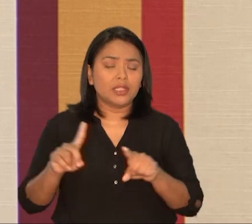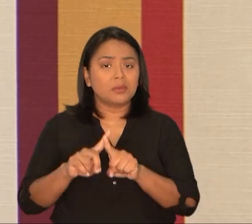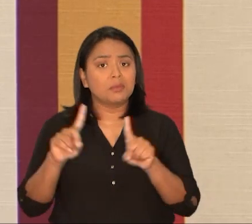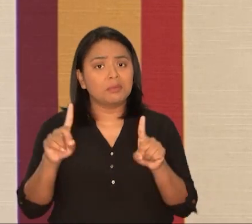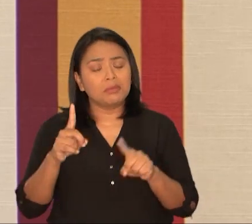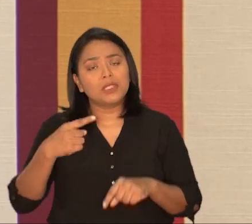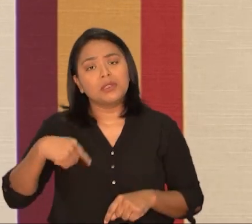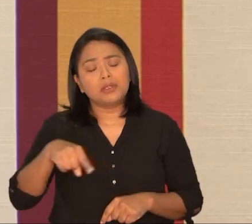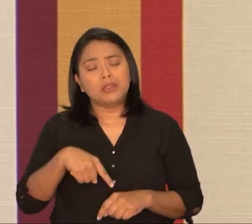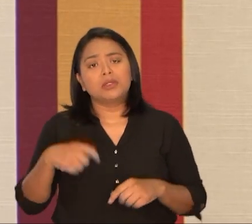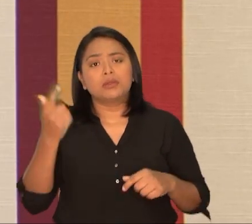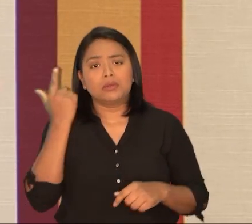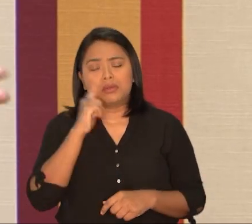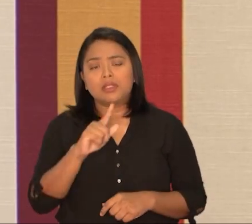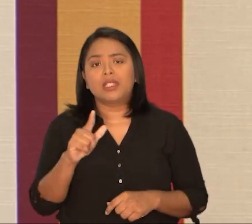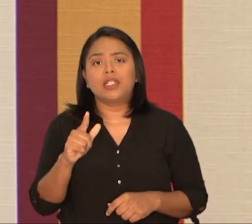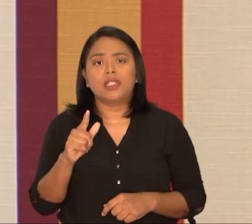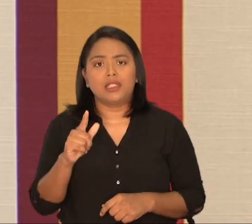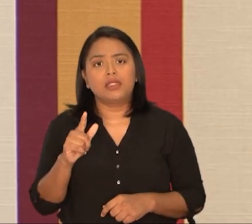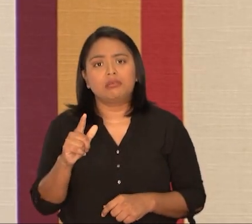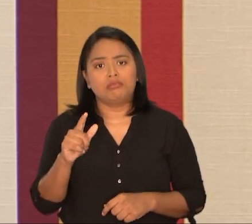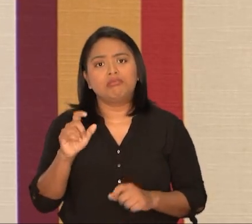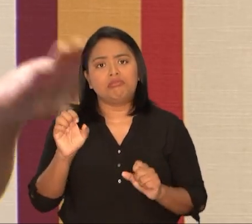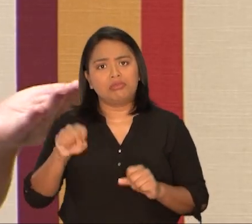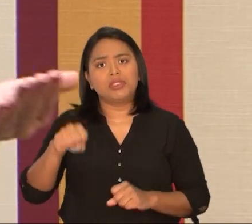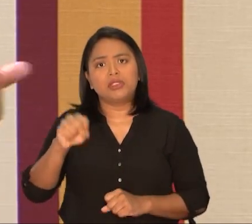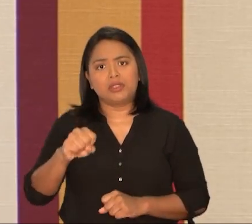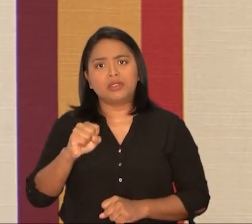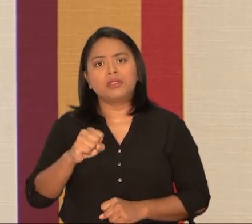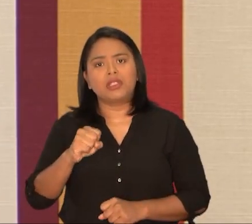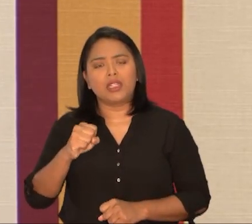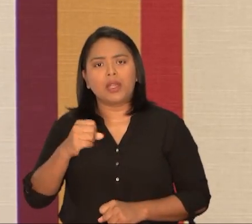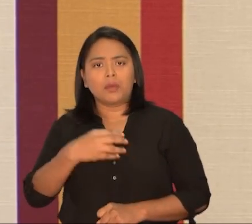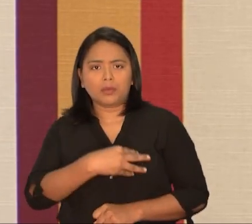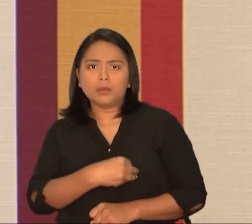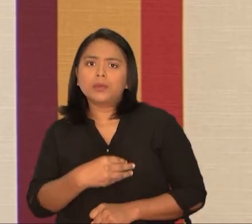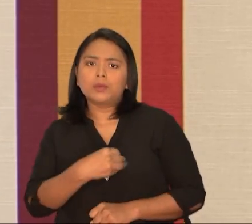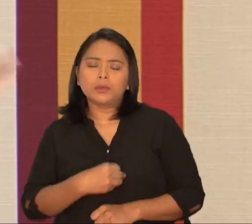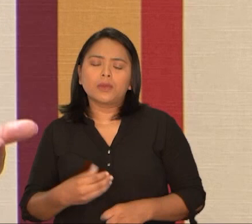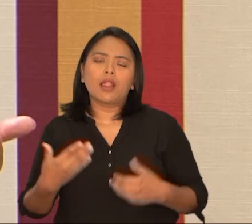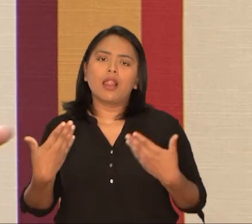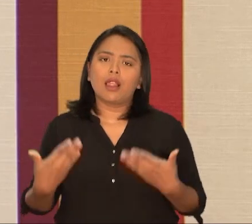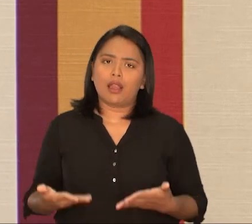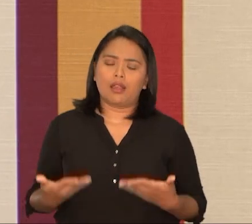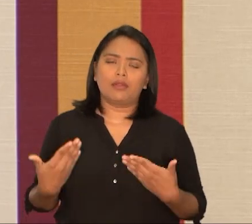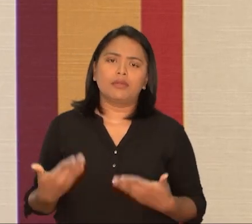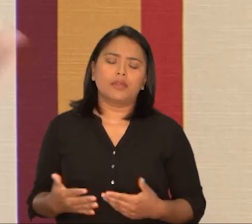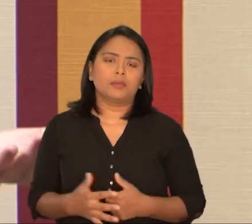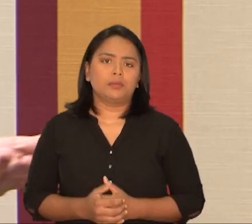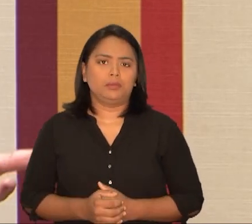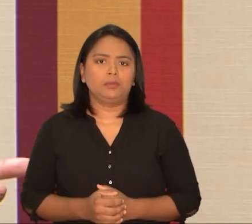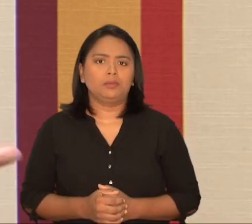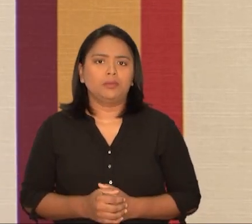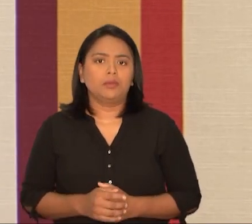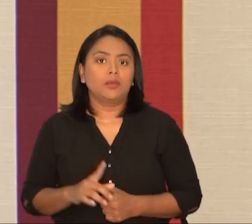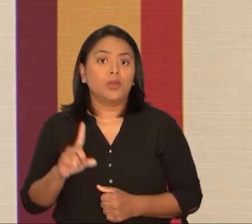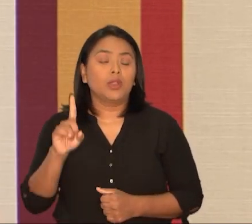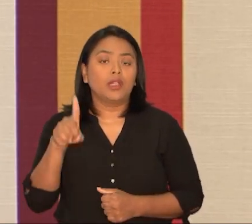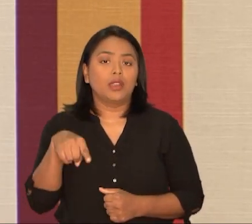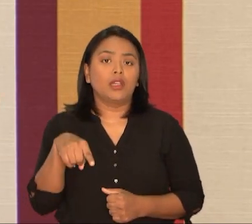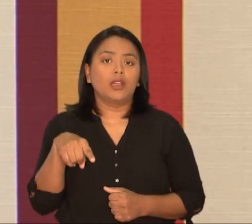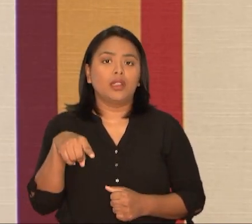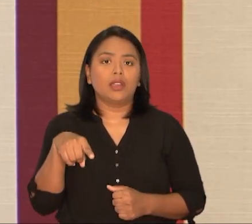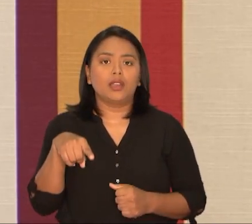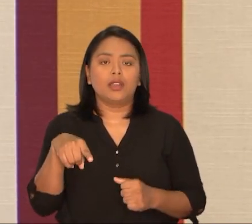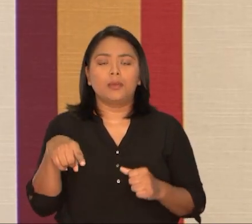mas a gente sim consegue, respondendo a pergunta dela, viver uma maternidade aí, uma amamentação mais leve. Eu acho que o segredo para isso é